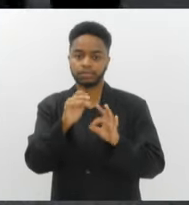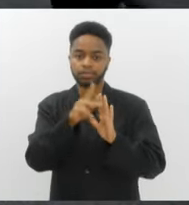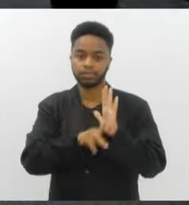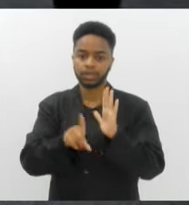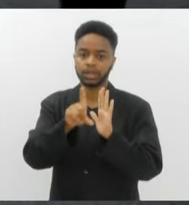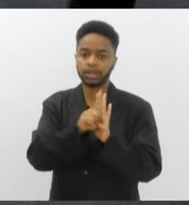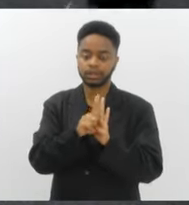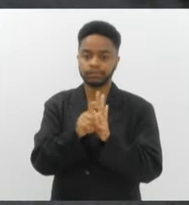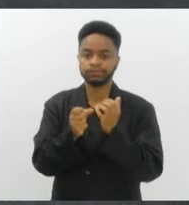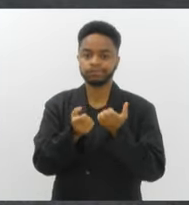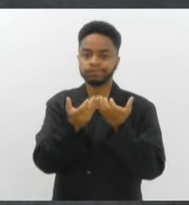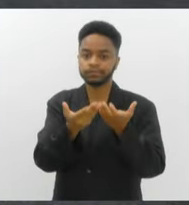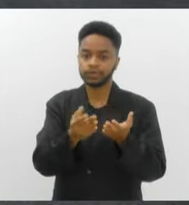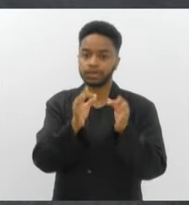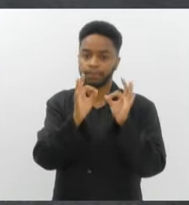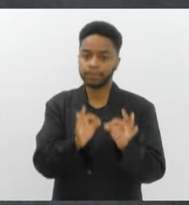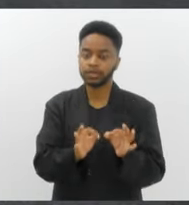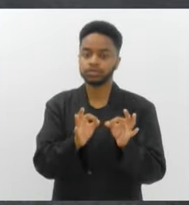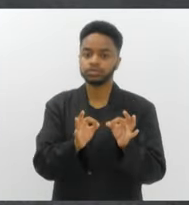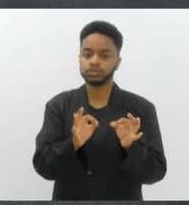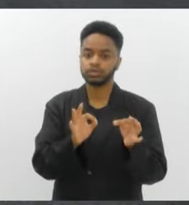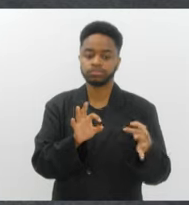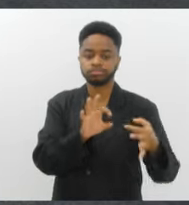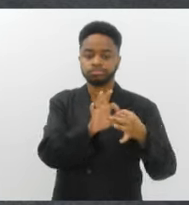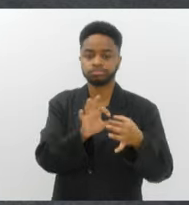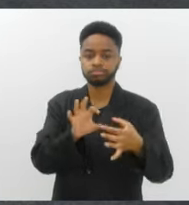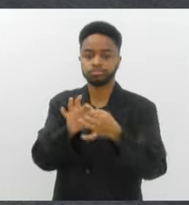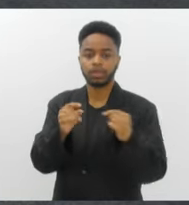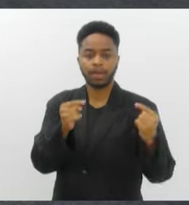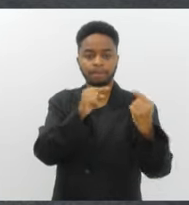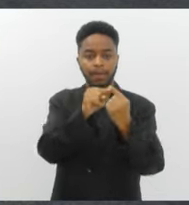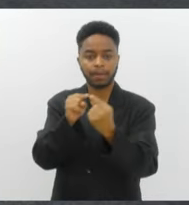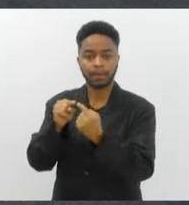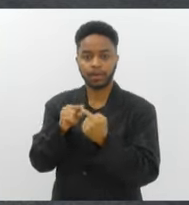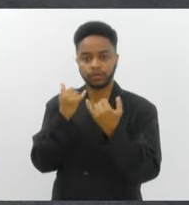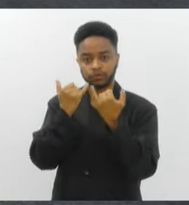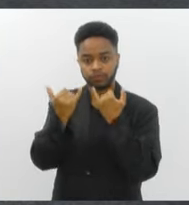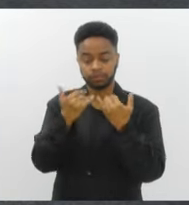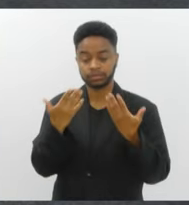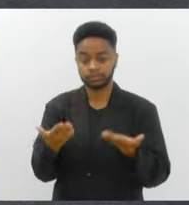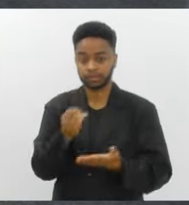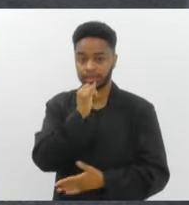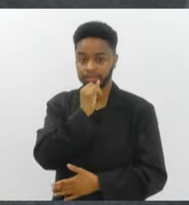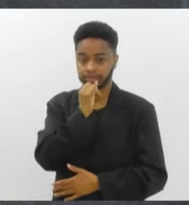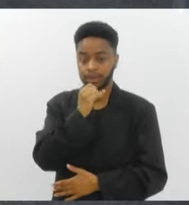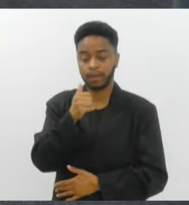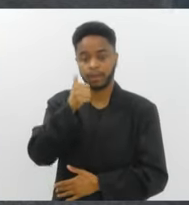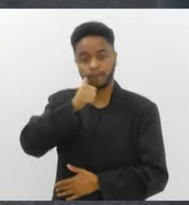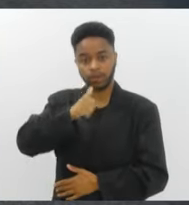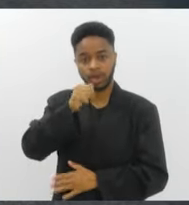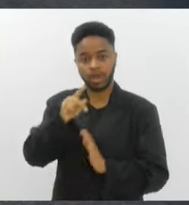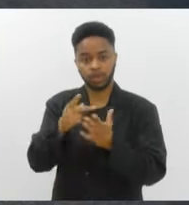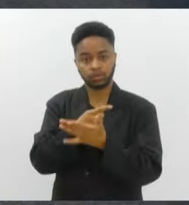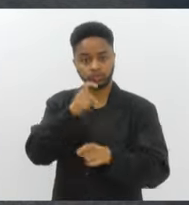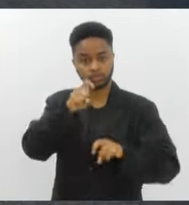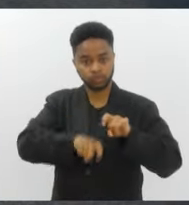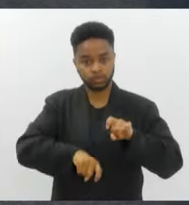que garanta o cruzamento dos dados, né? Então, por exemplo, uma mulher sofreu estupro e foi no